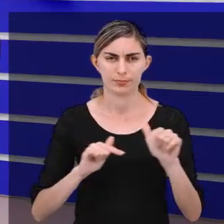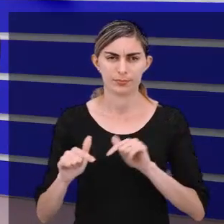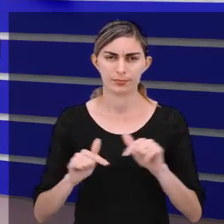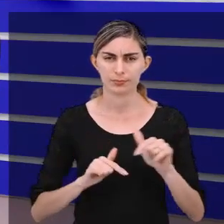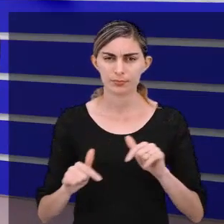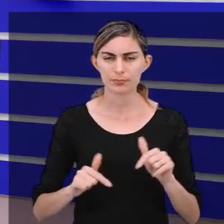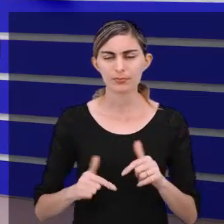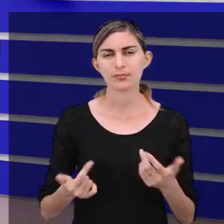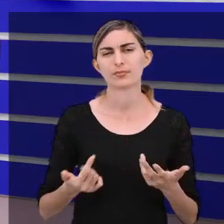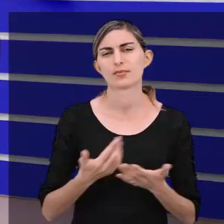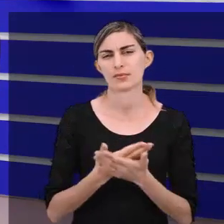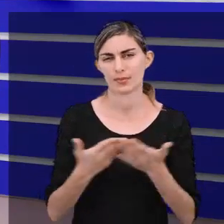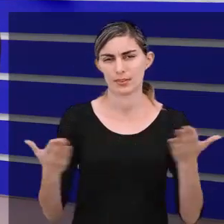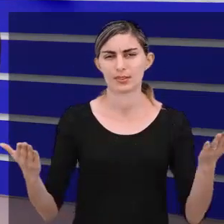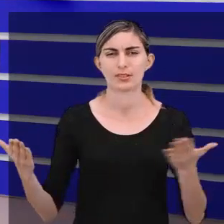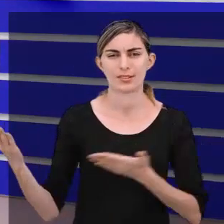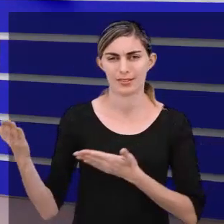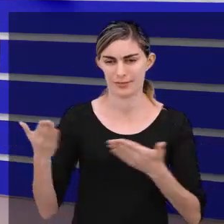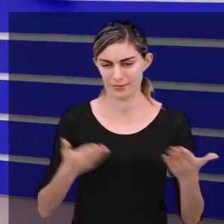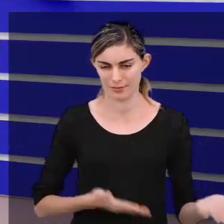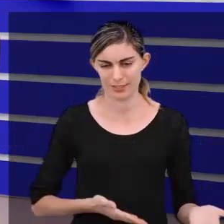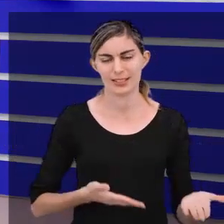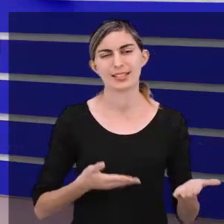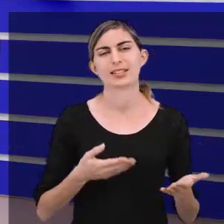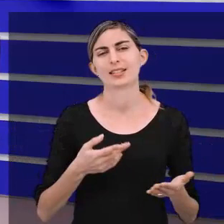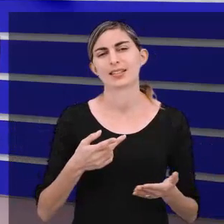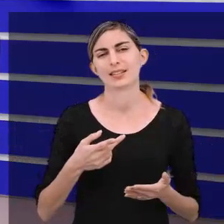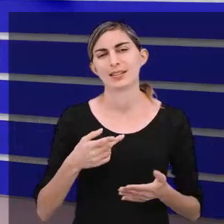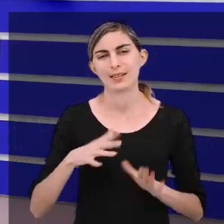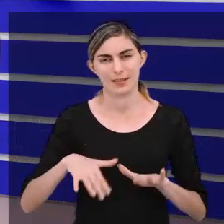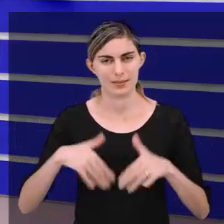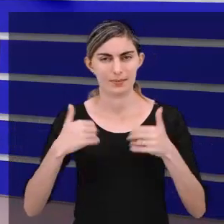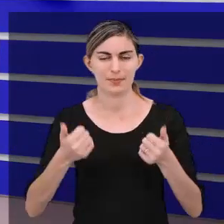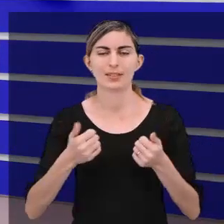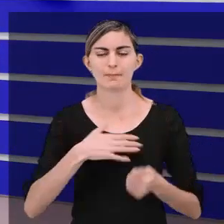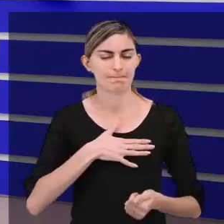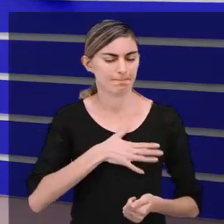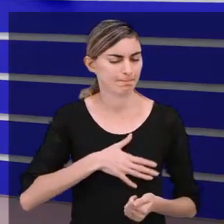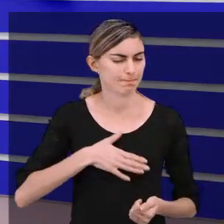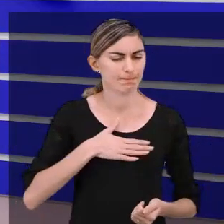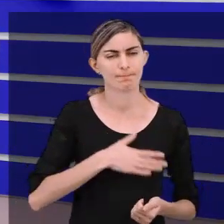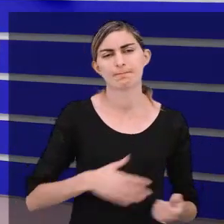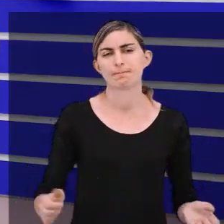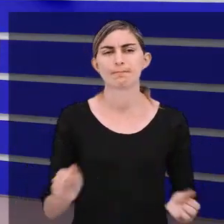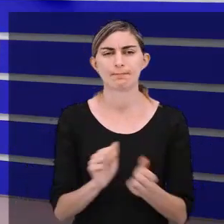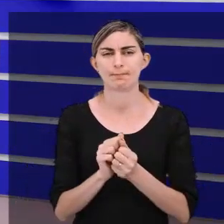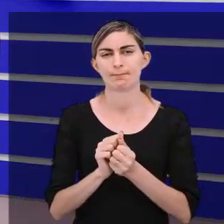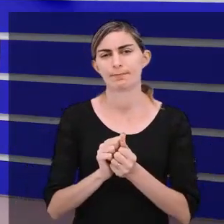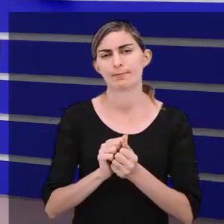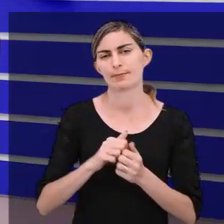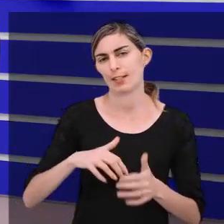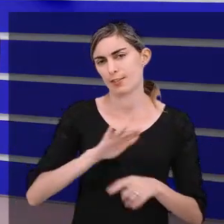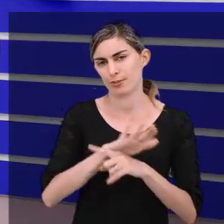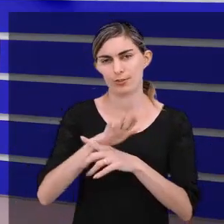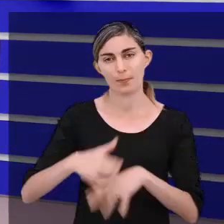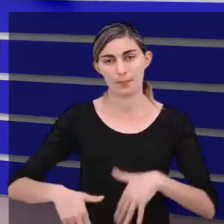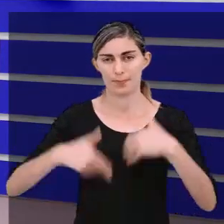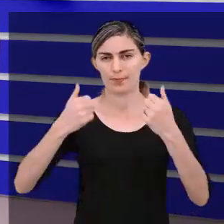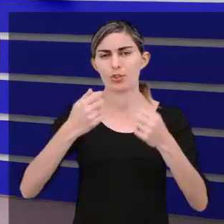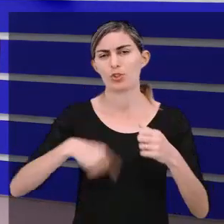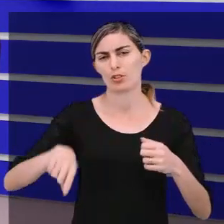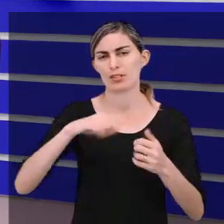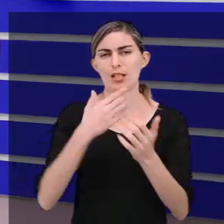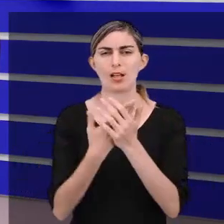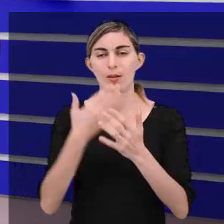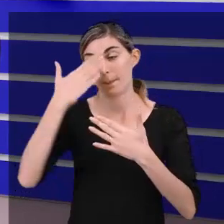o aceito novamente do seu convite, que foi um enorme prazer tê-la aqui, só veio enriquecer a nossa aula, né?